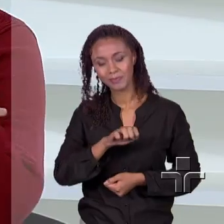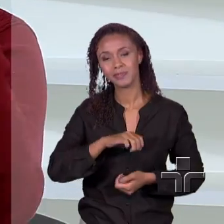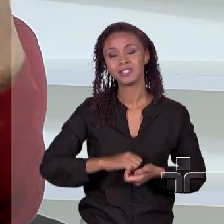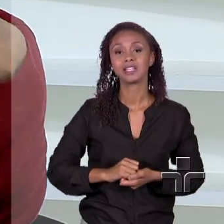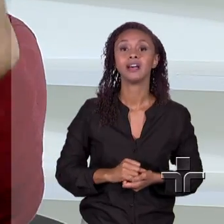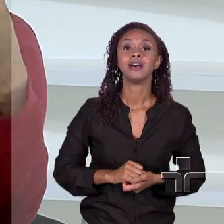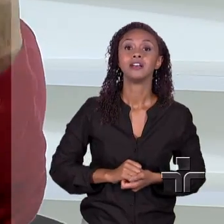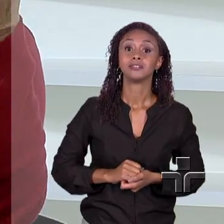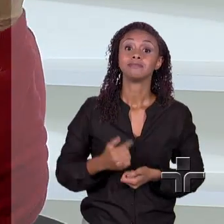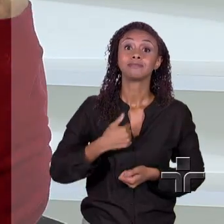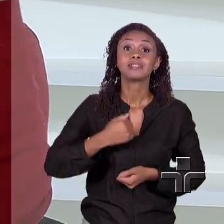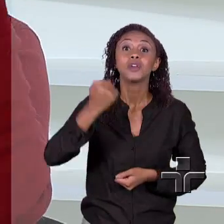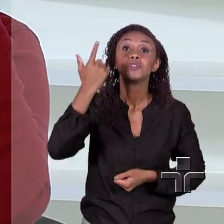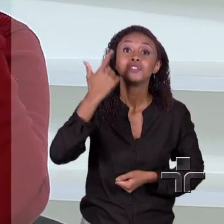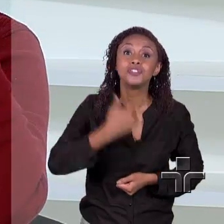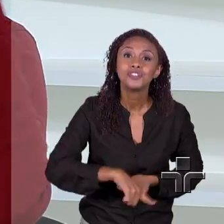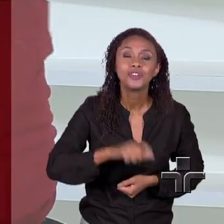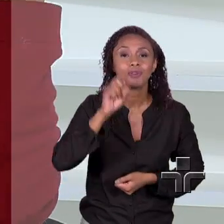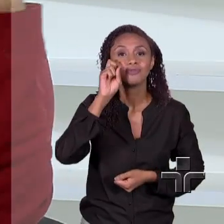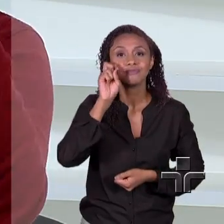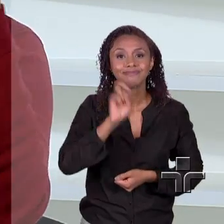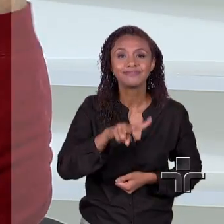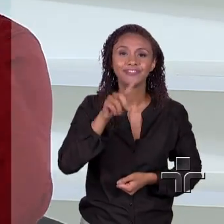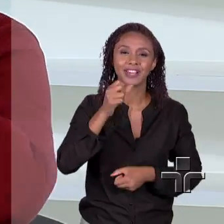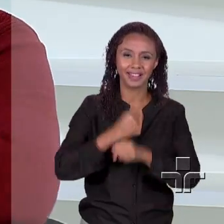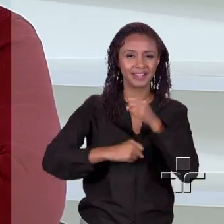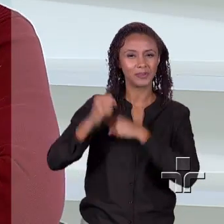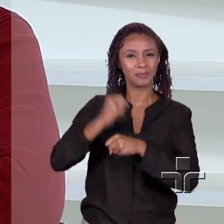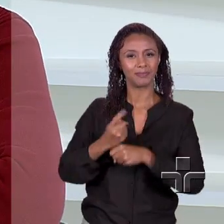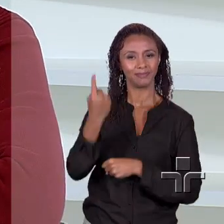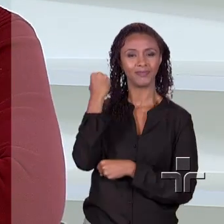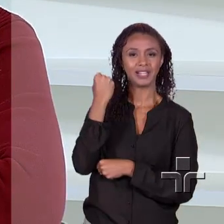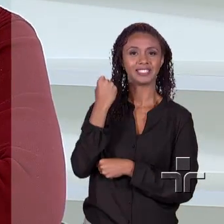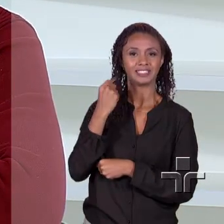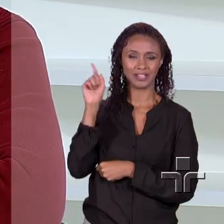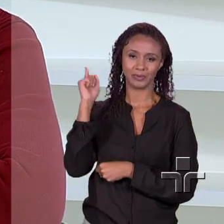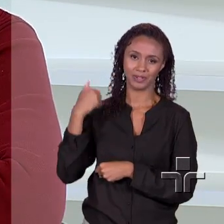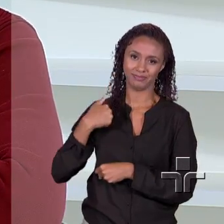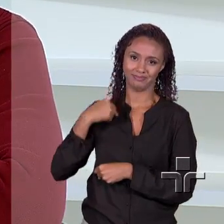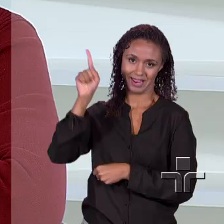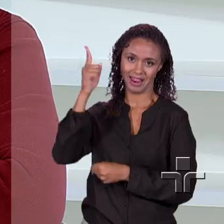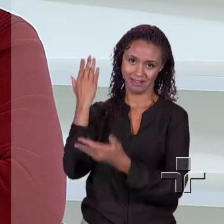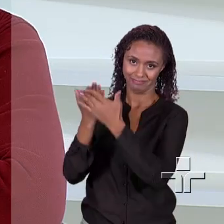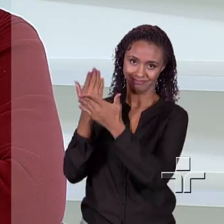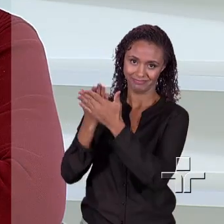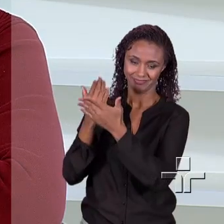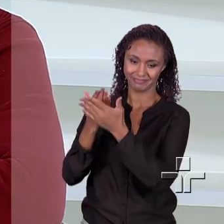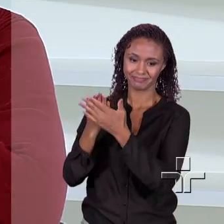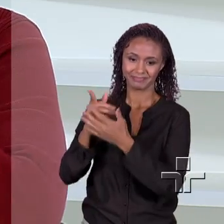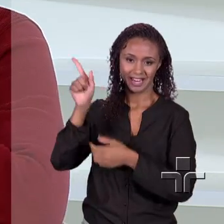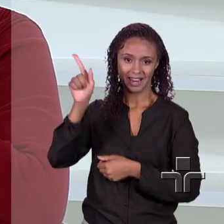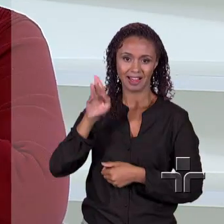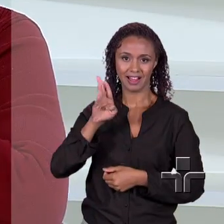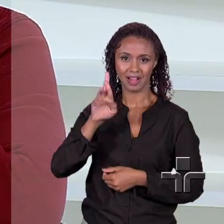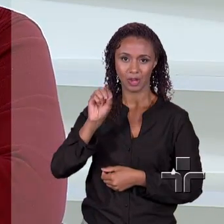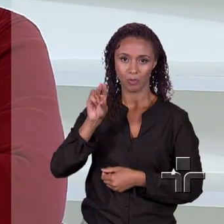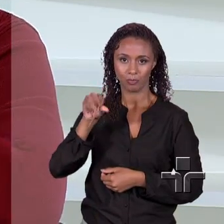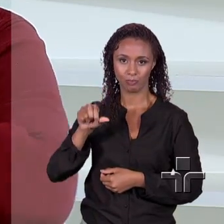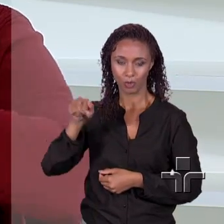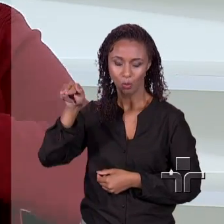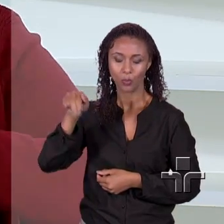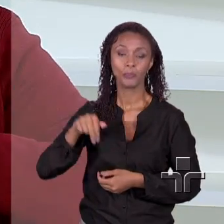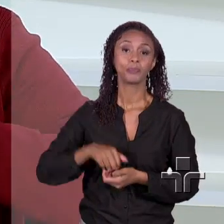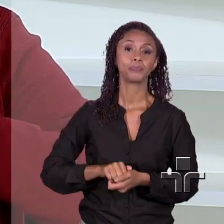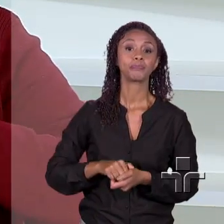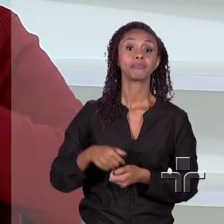a chance de reencontrar o Jimmy o ano passado, quando eu estava dando aula lá, né? E queria ressaltar que, além da